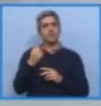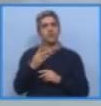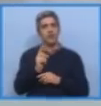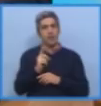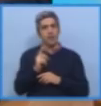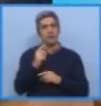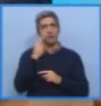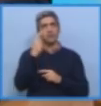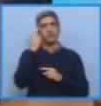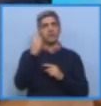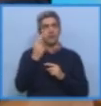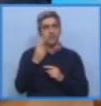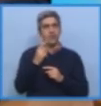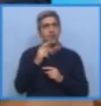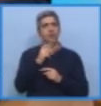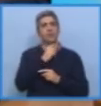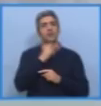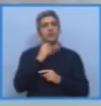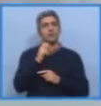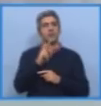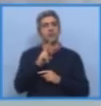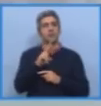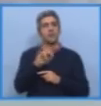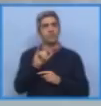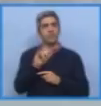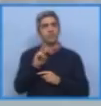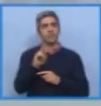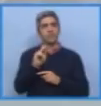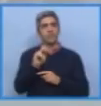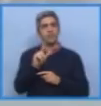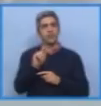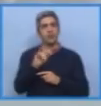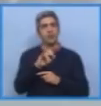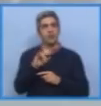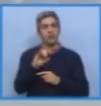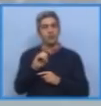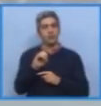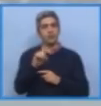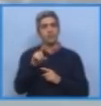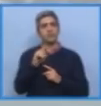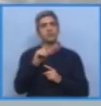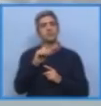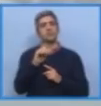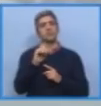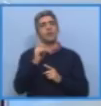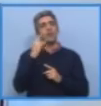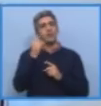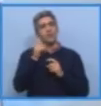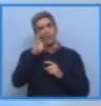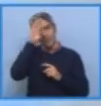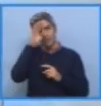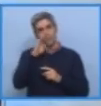Misericórdia. Padre Rui Valério, foi uma iniciativa do Papa João Paulo II, de São João Paulo II.